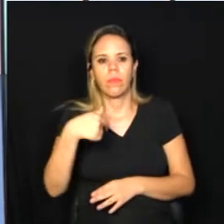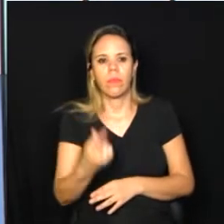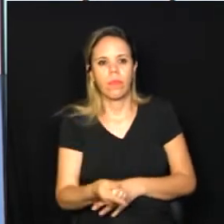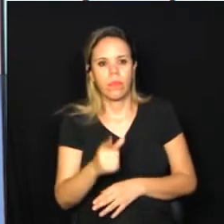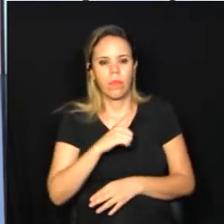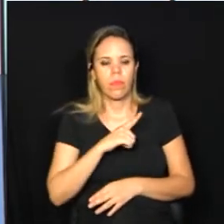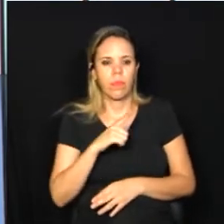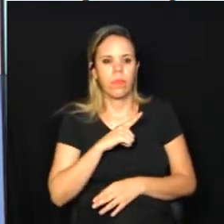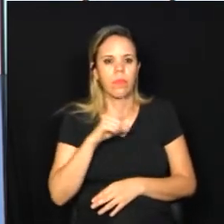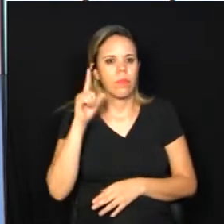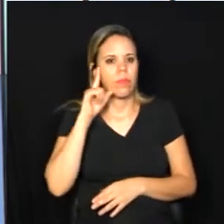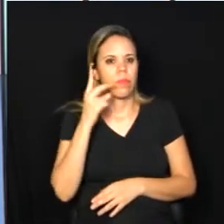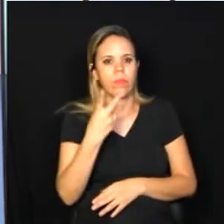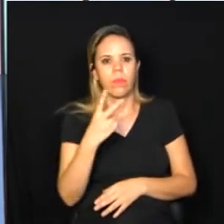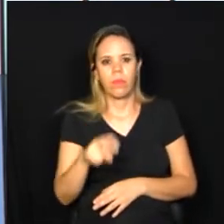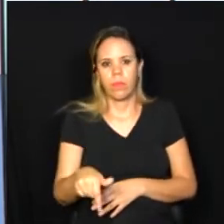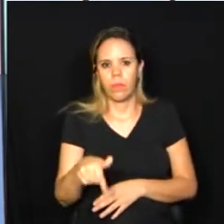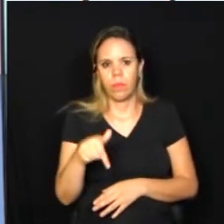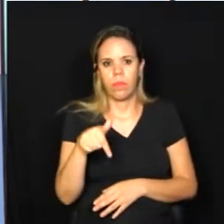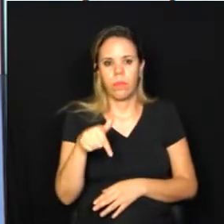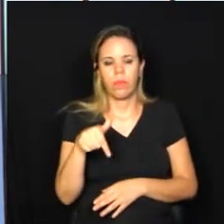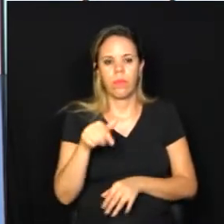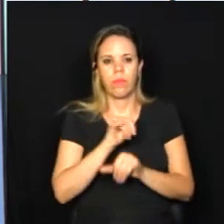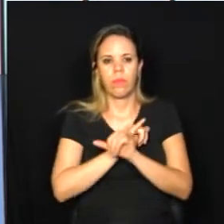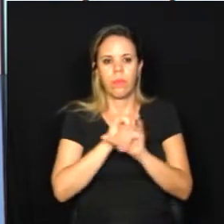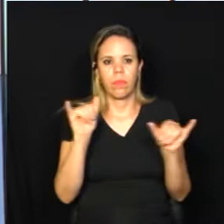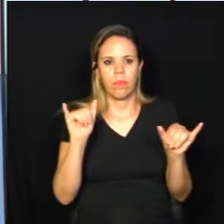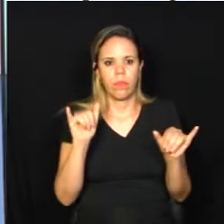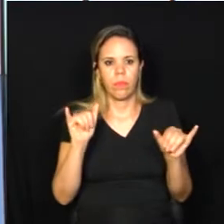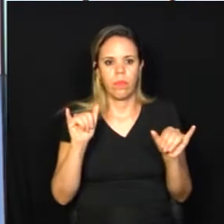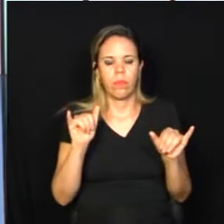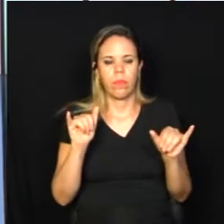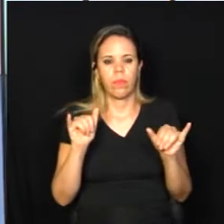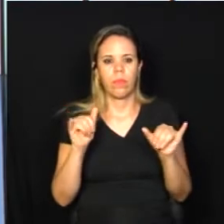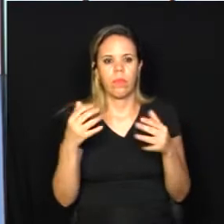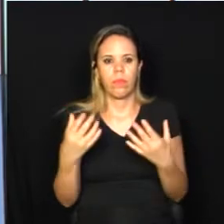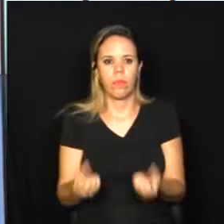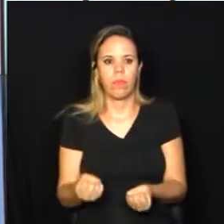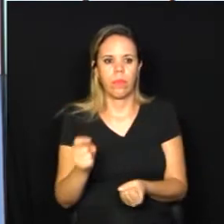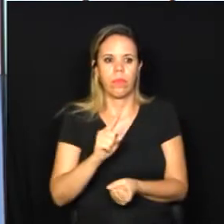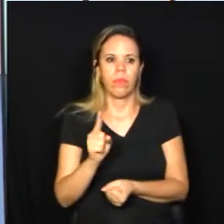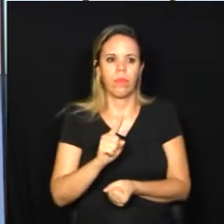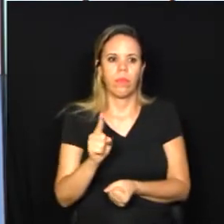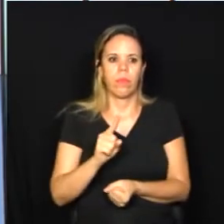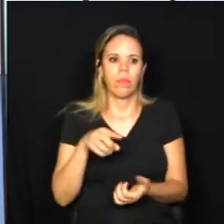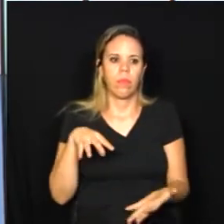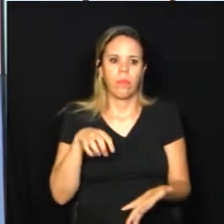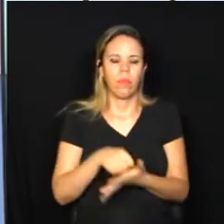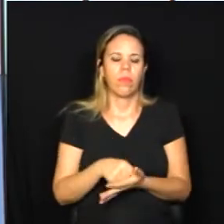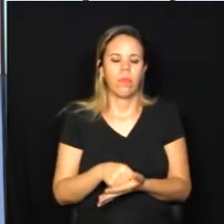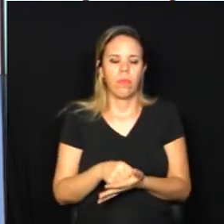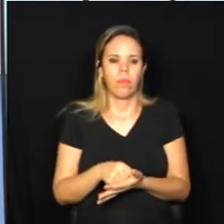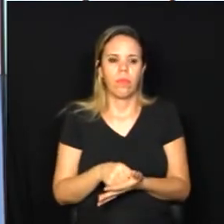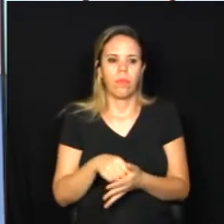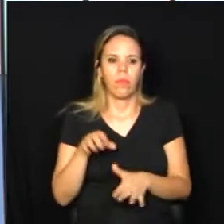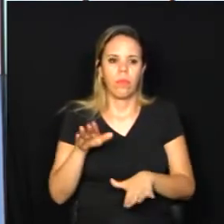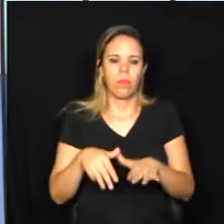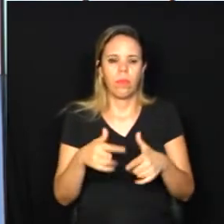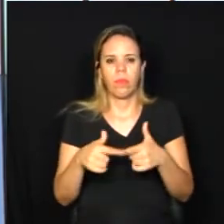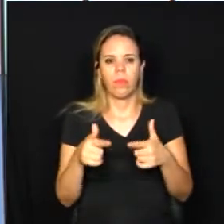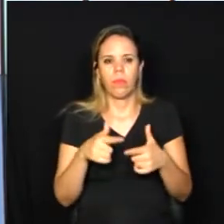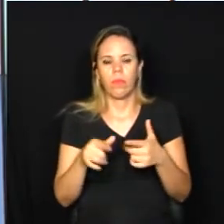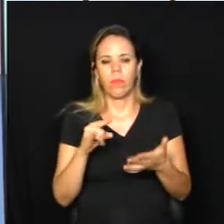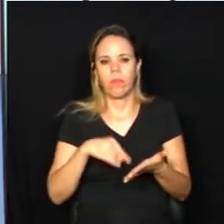tem, no dia 27, o aviso de deferimento ou indeferimento dessa matrícula. Às vezes dá algum problema